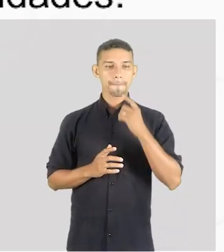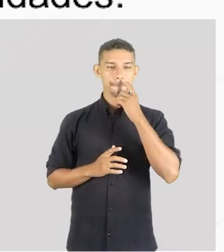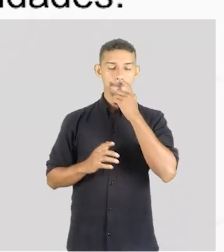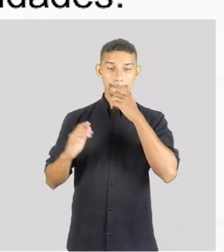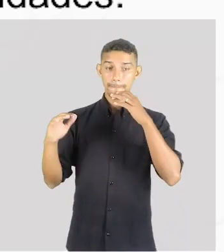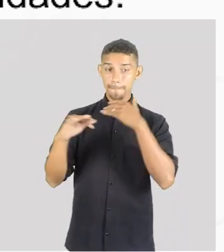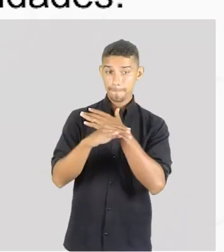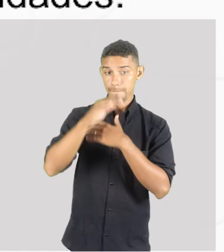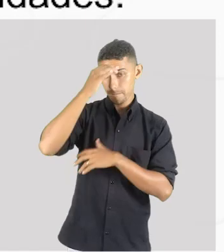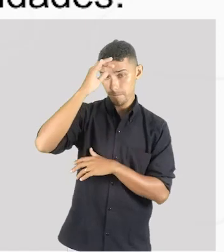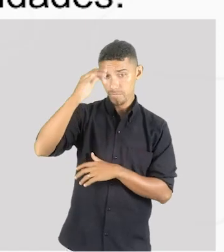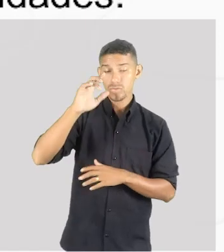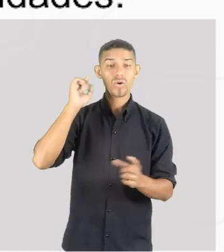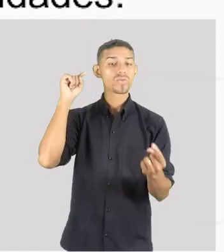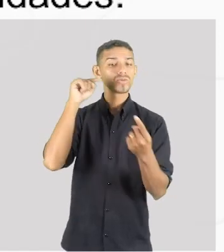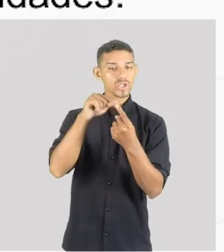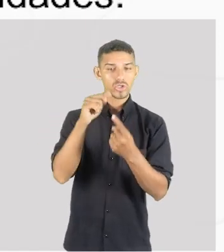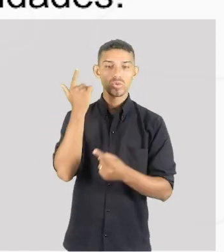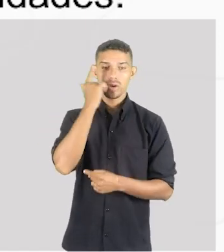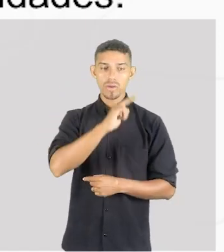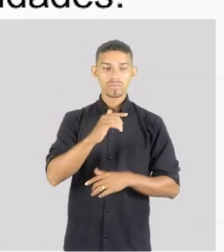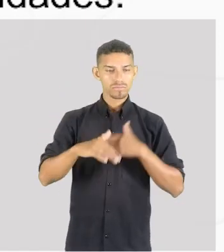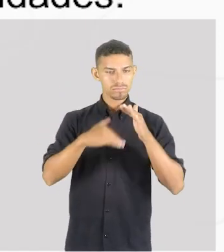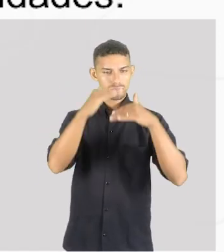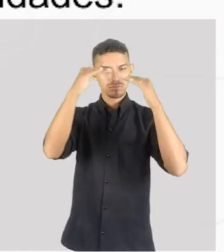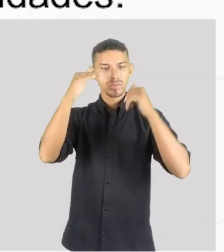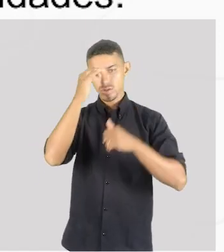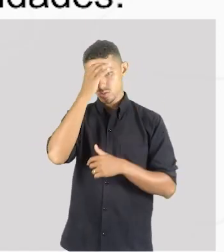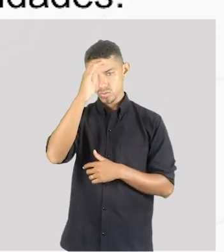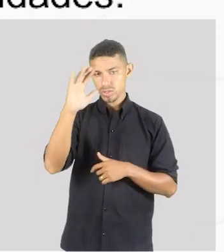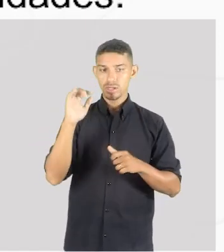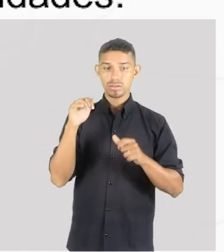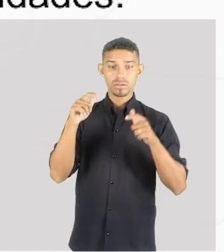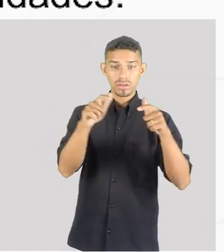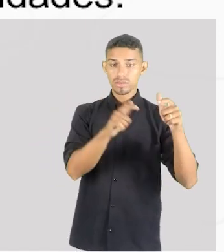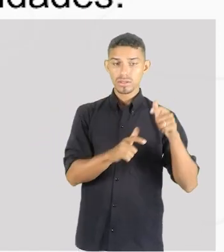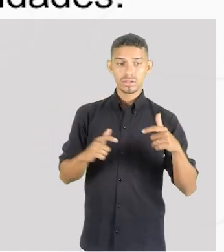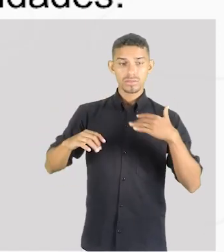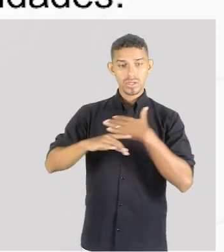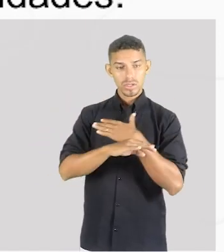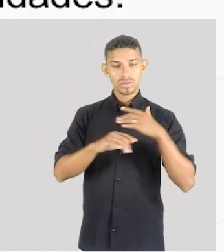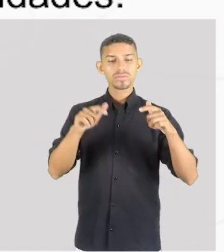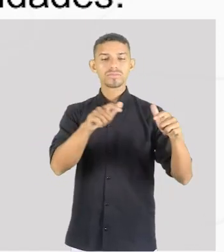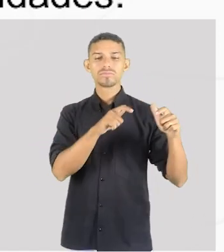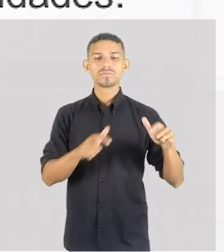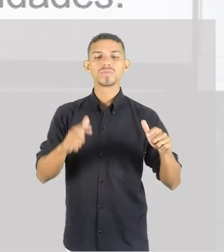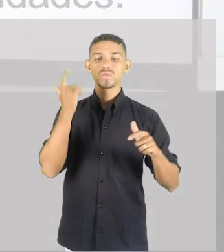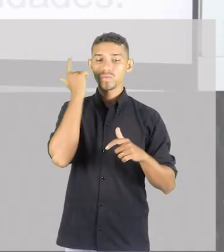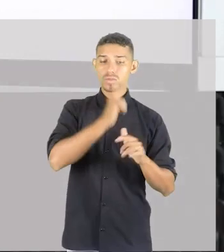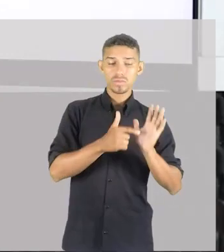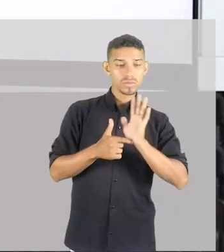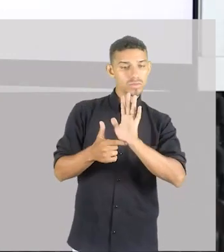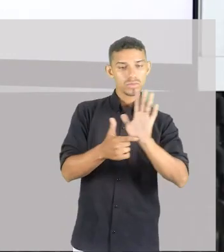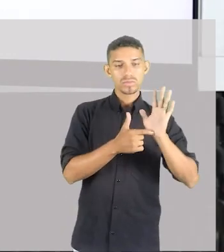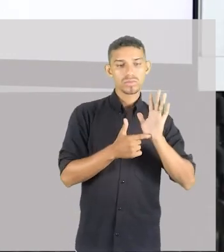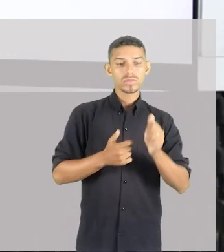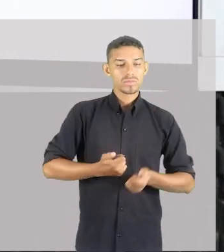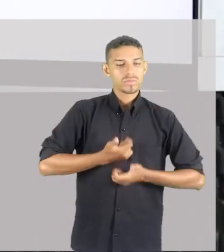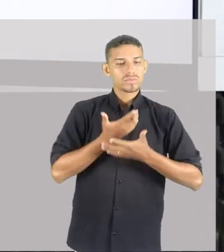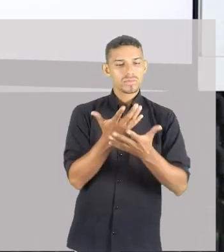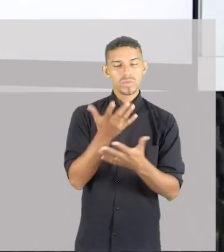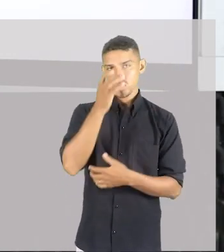Centro Cultural. O objetivo, promover a cultura entre os habitantes de uma cidade. É um espaço arquitetônico destinado à apresentação de